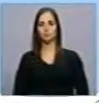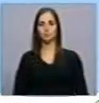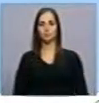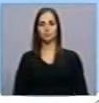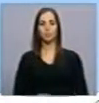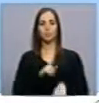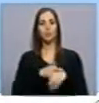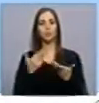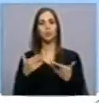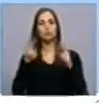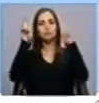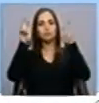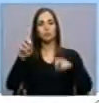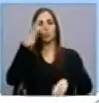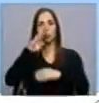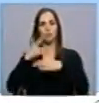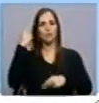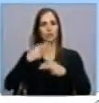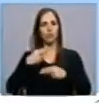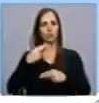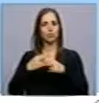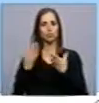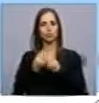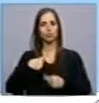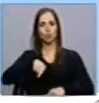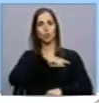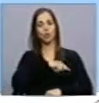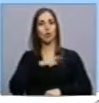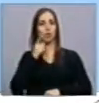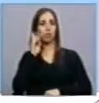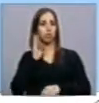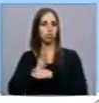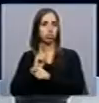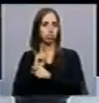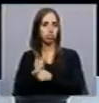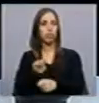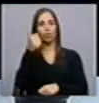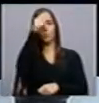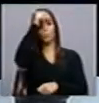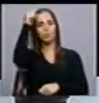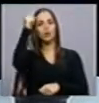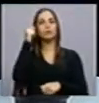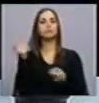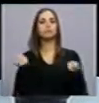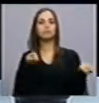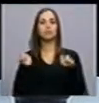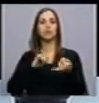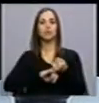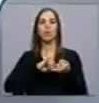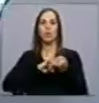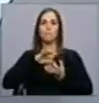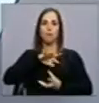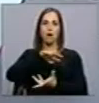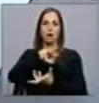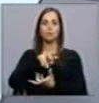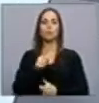Altura agora para a rubrica A Última Fronteira. Está connosco, como é habitual ao domingo, Miguel Gonçalves, o Coordenador Nacional da Sociedade Planetária. Bom dia,